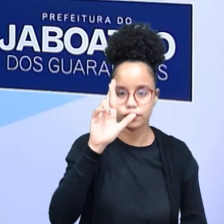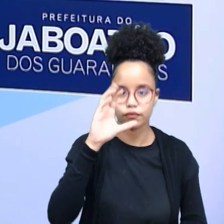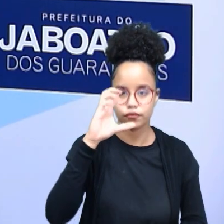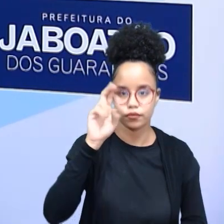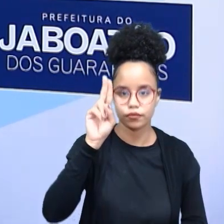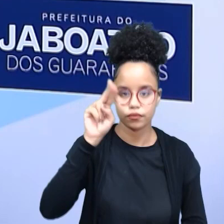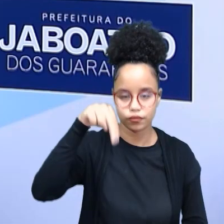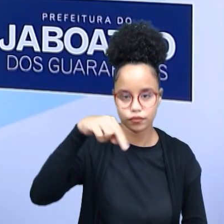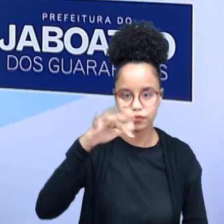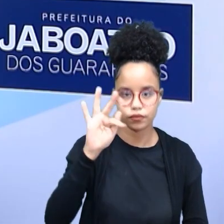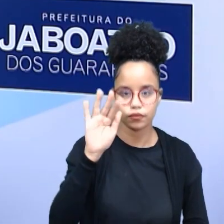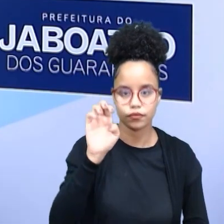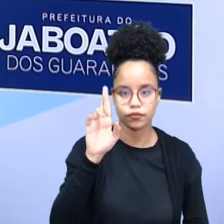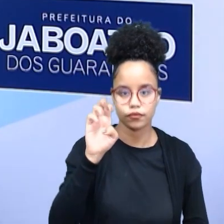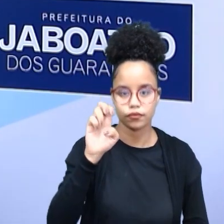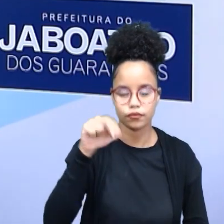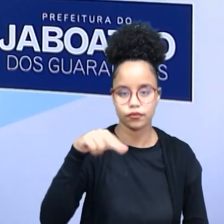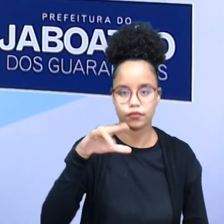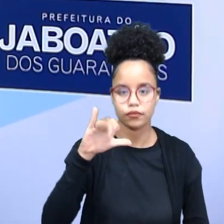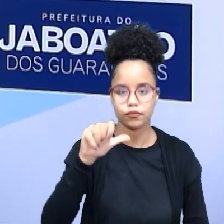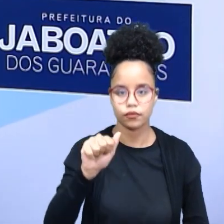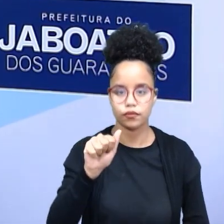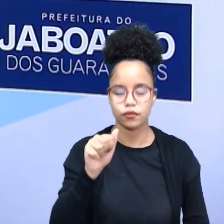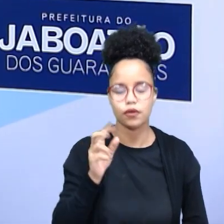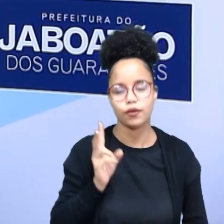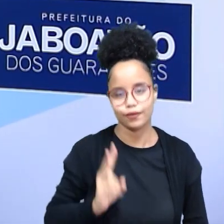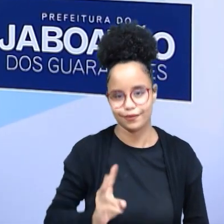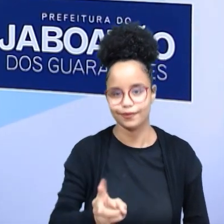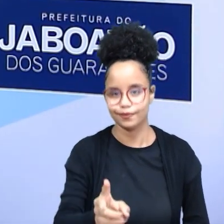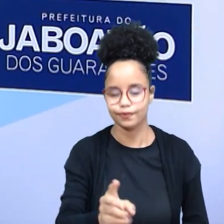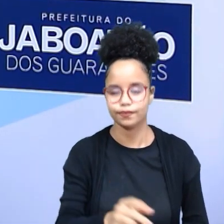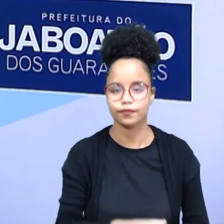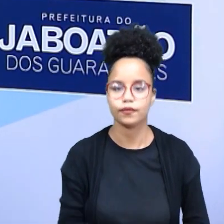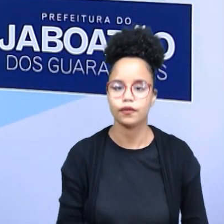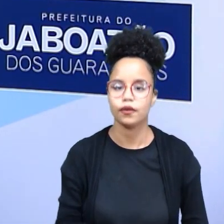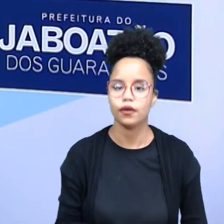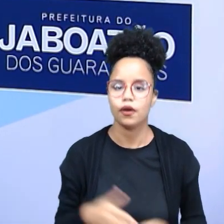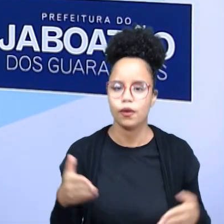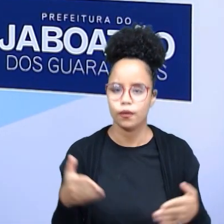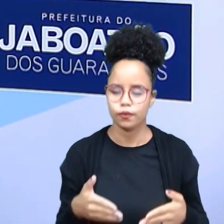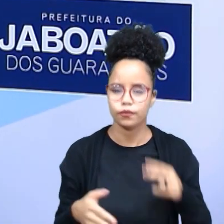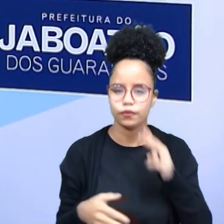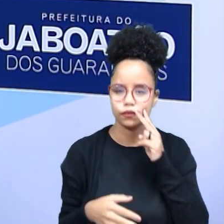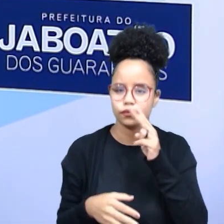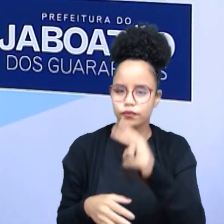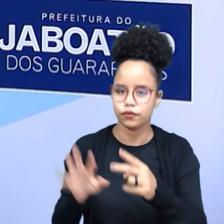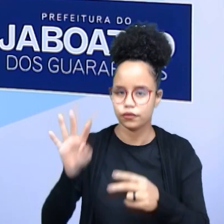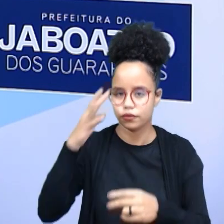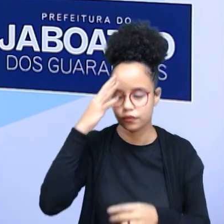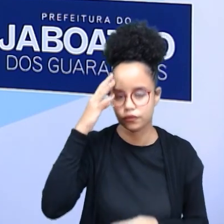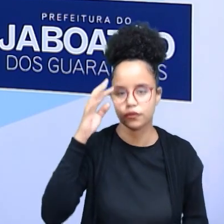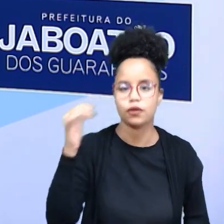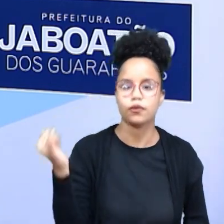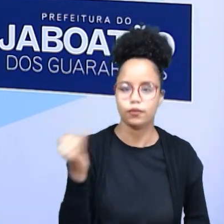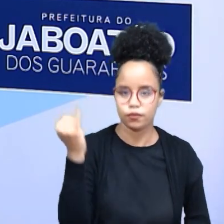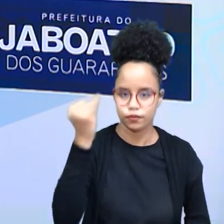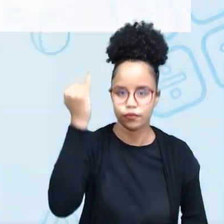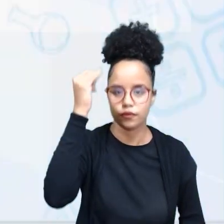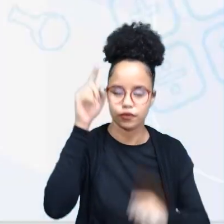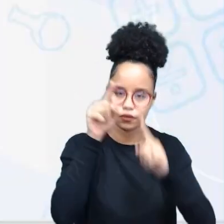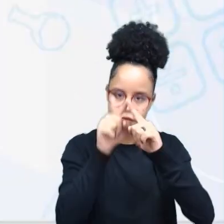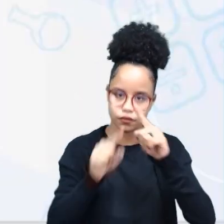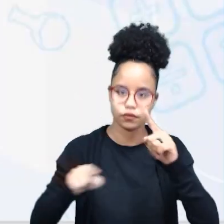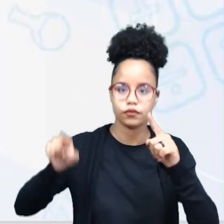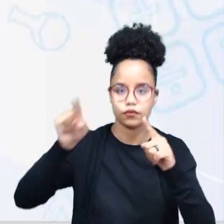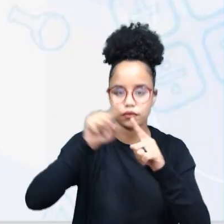circunferência certo então vamos continuar tá a gente vai ver agora algumas definições importantes da circunferência então